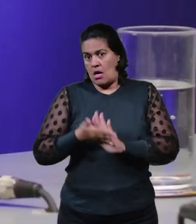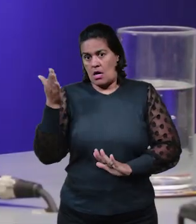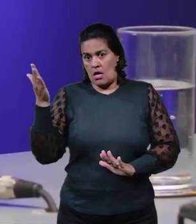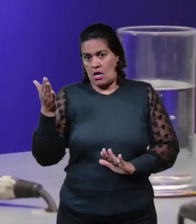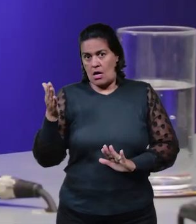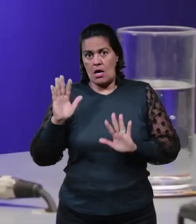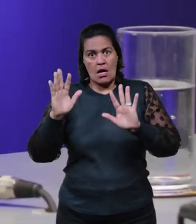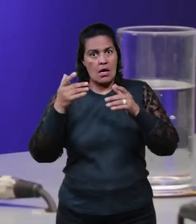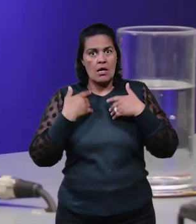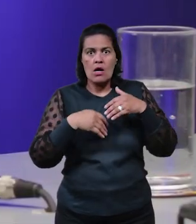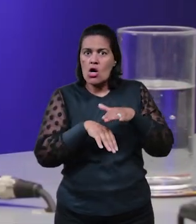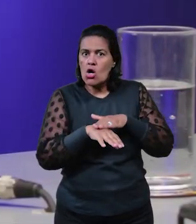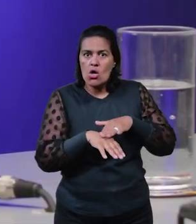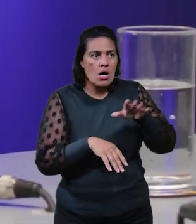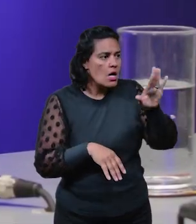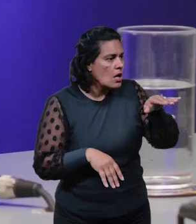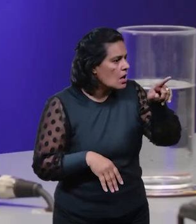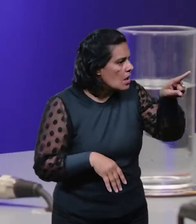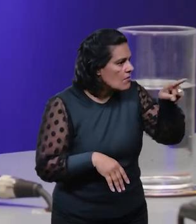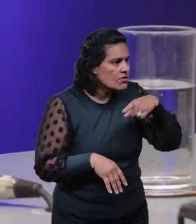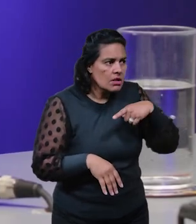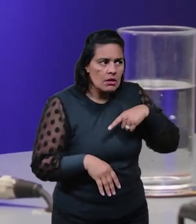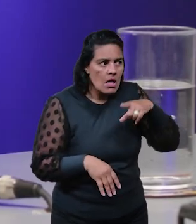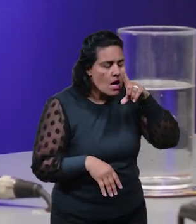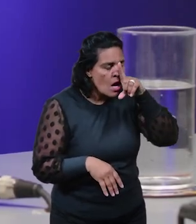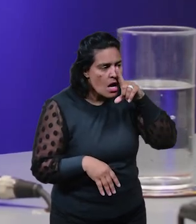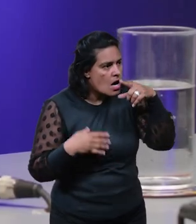Mona, você está em perigo, eu me senti em